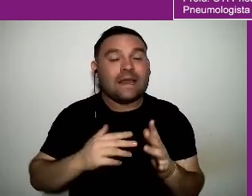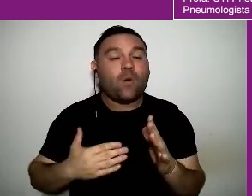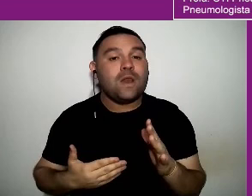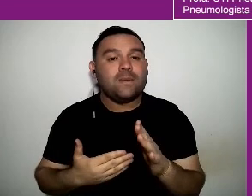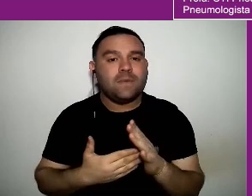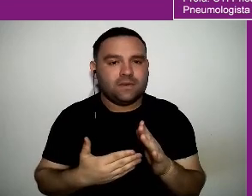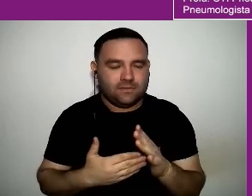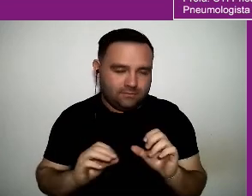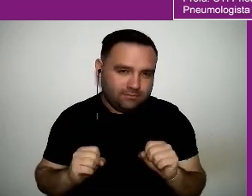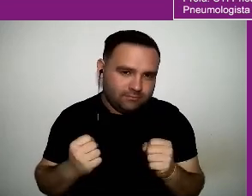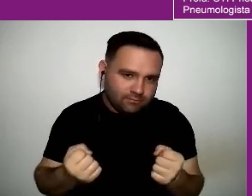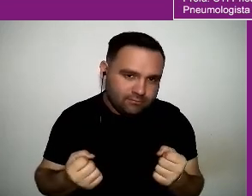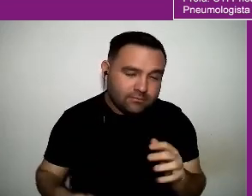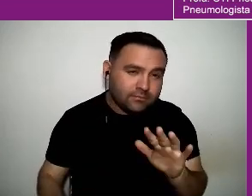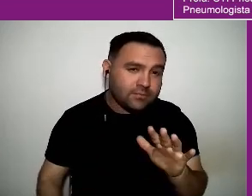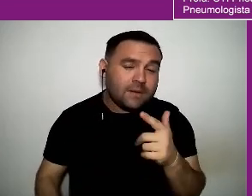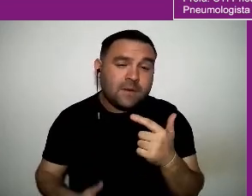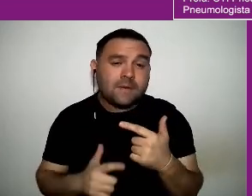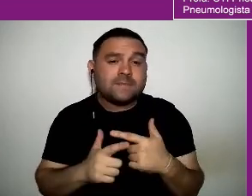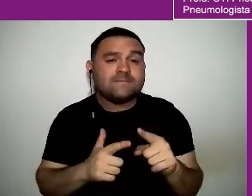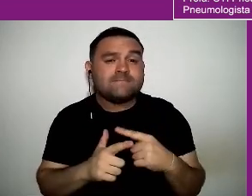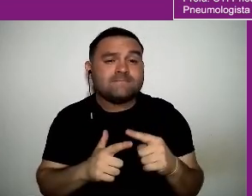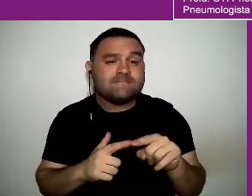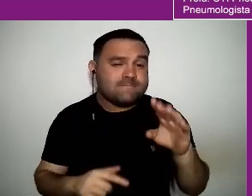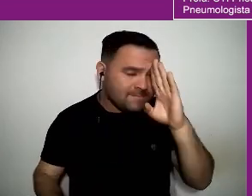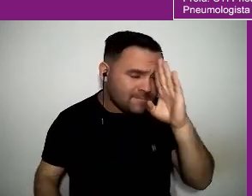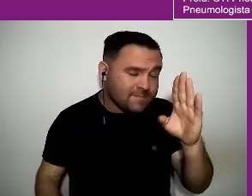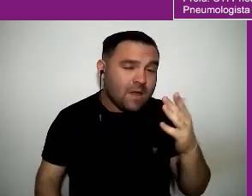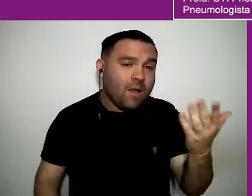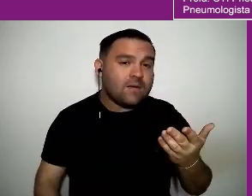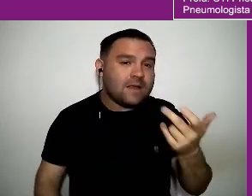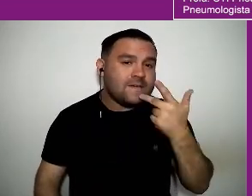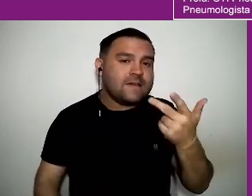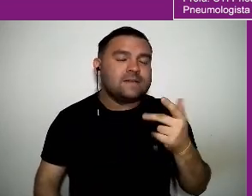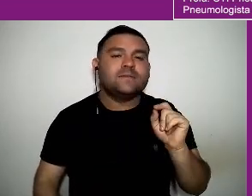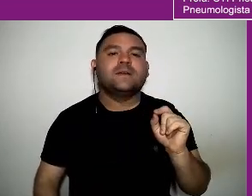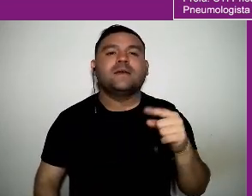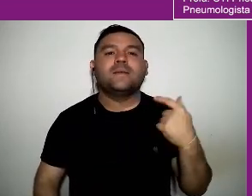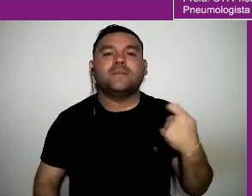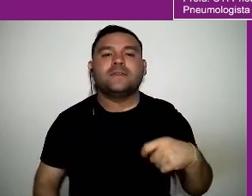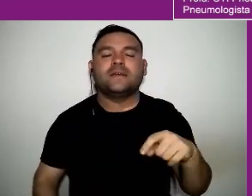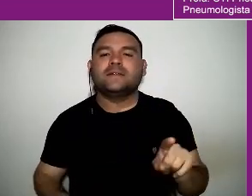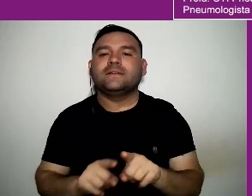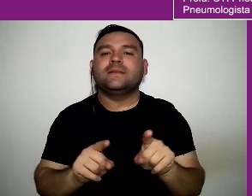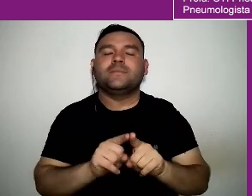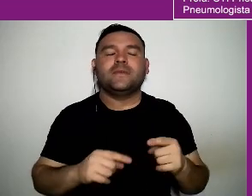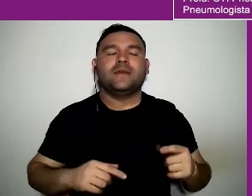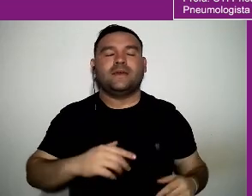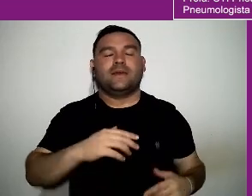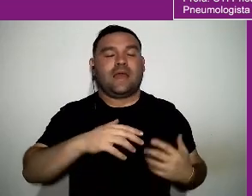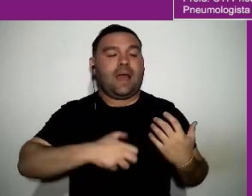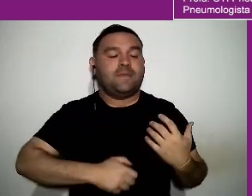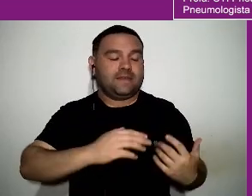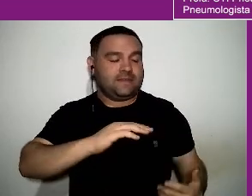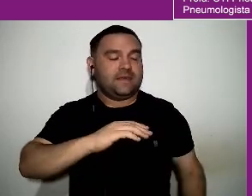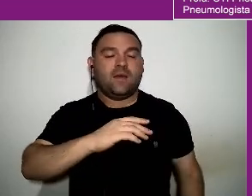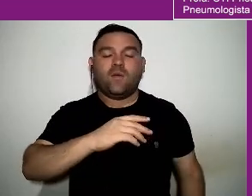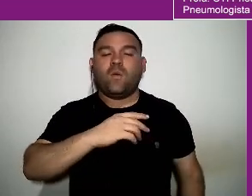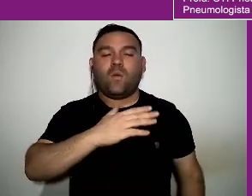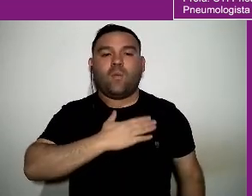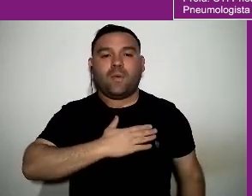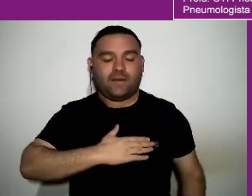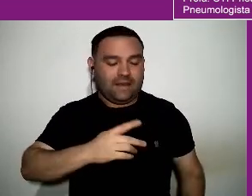esforço. O problema todo é que, idealmente falando, a gente precisaria ter a pressão pleural. Mais próximo disso é a